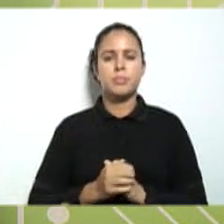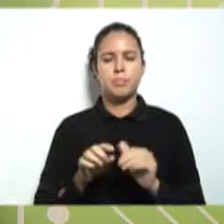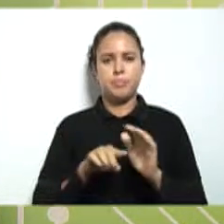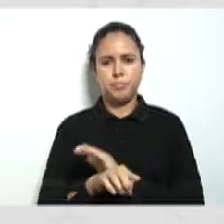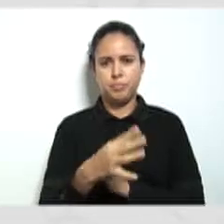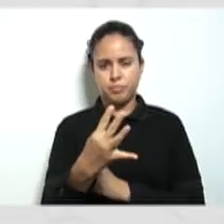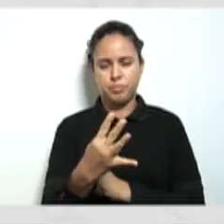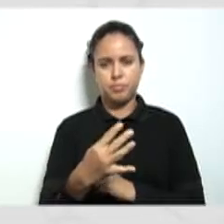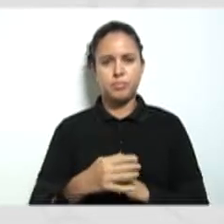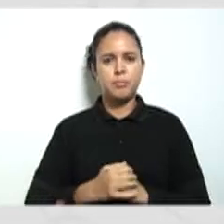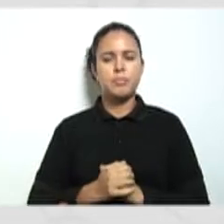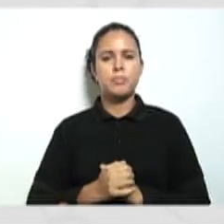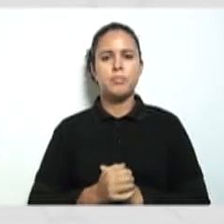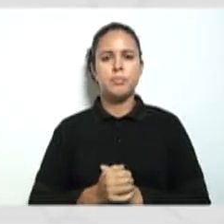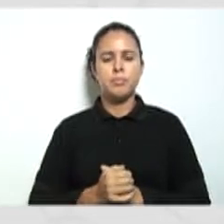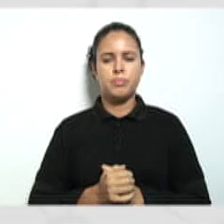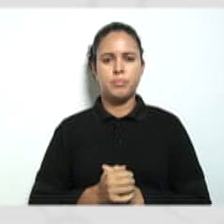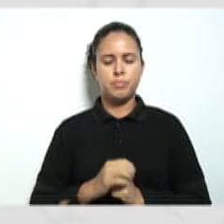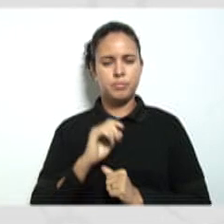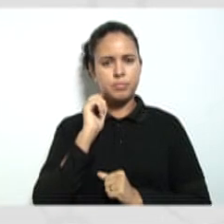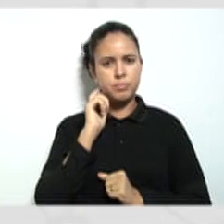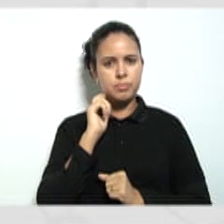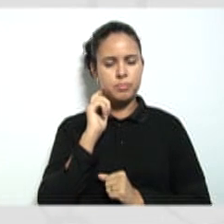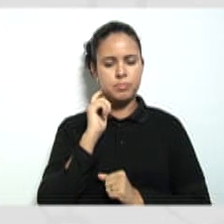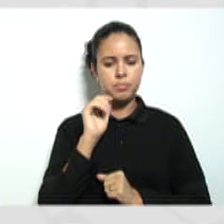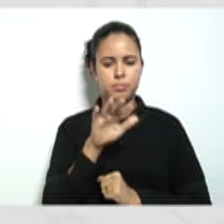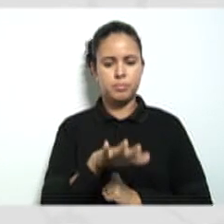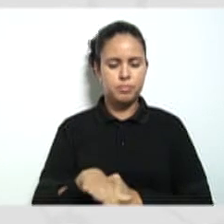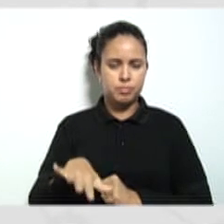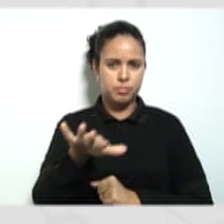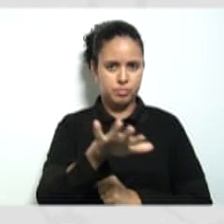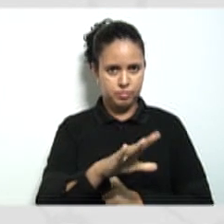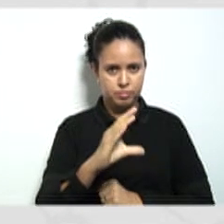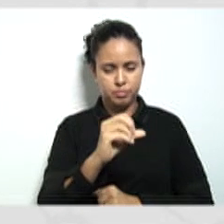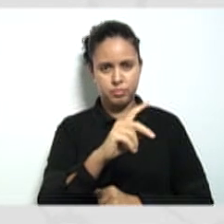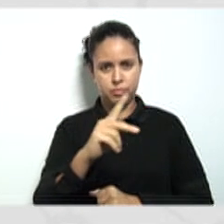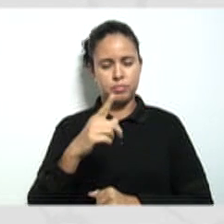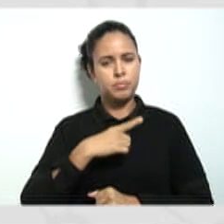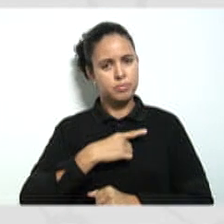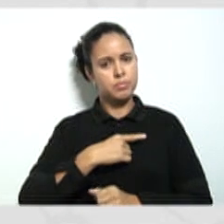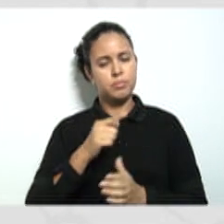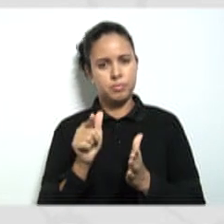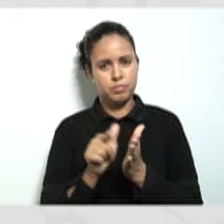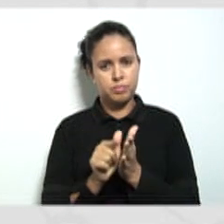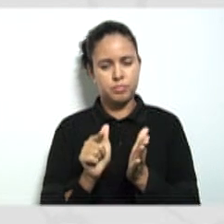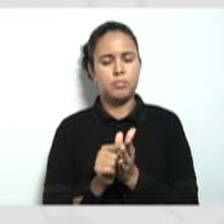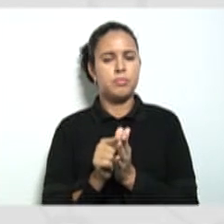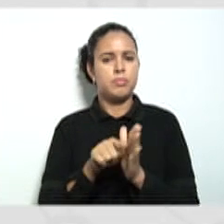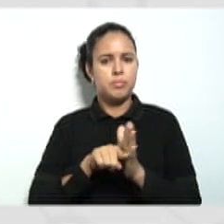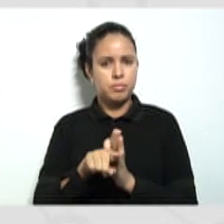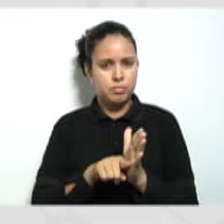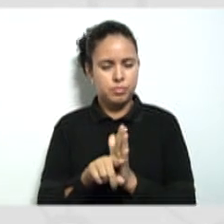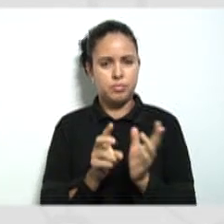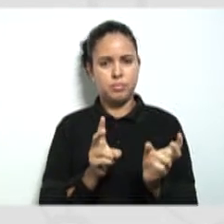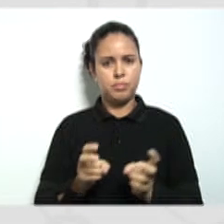número 4. Número 4 fala assim: nesse ramo, as cooperativas têm o papel de pesquisar,